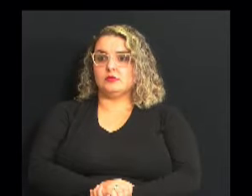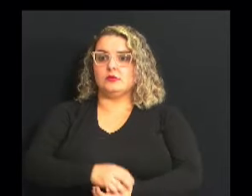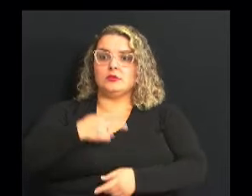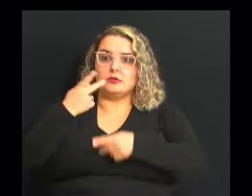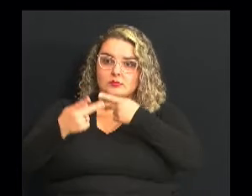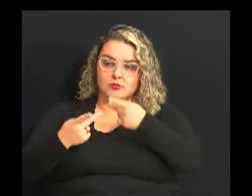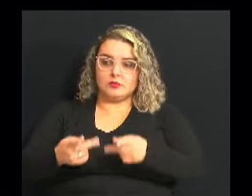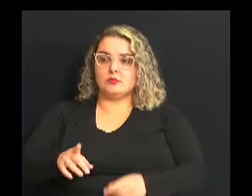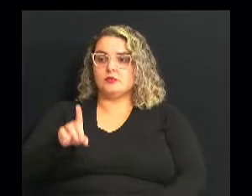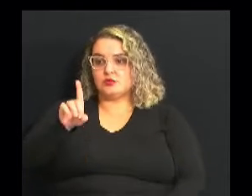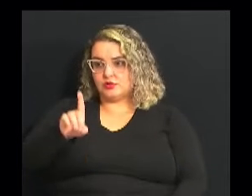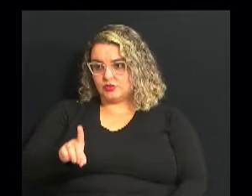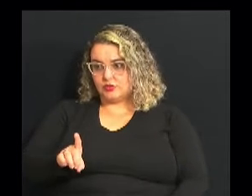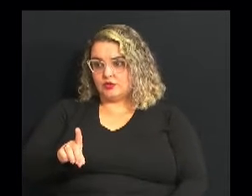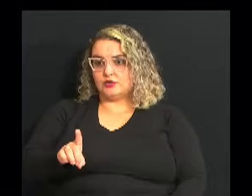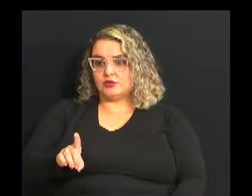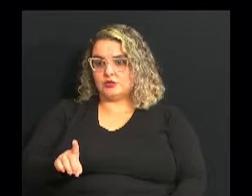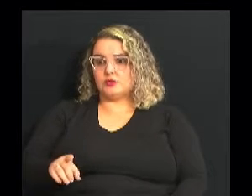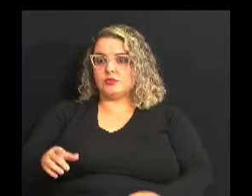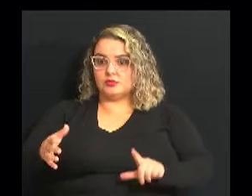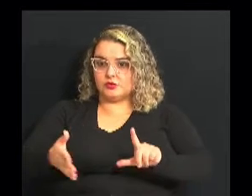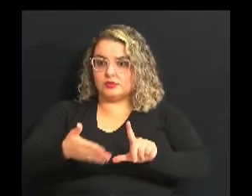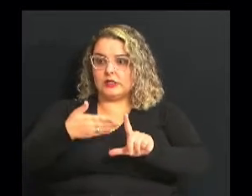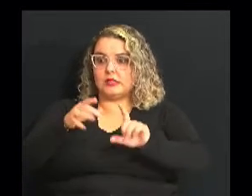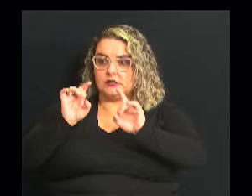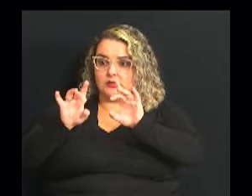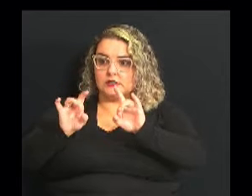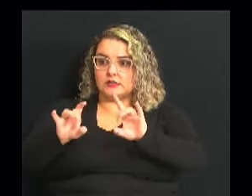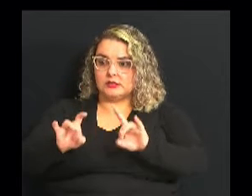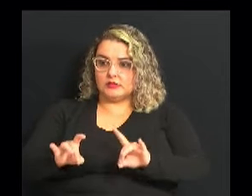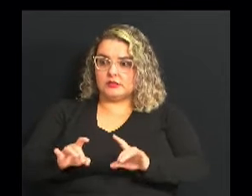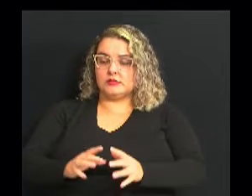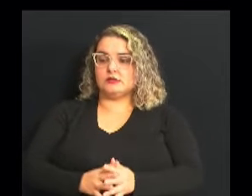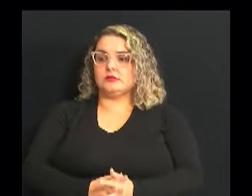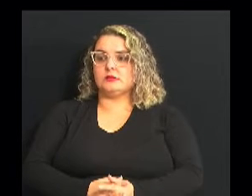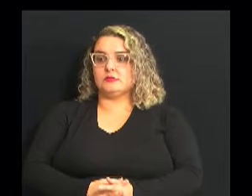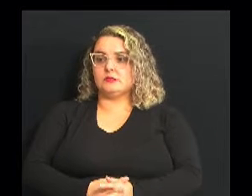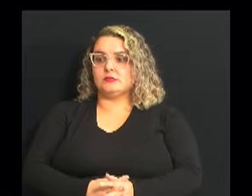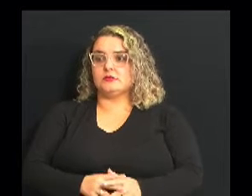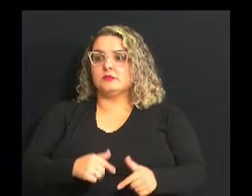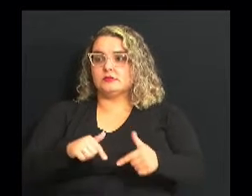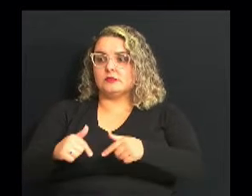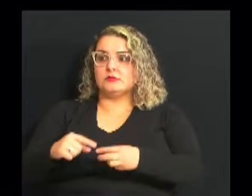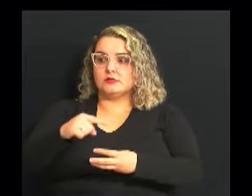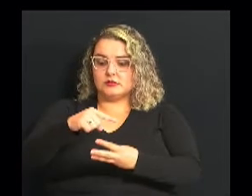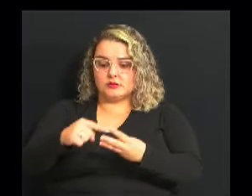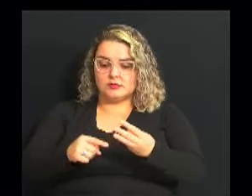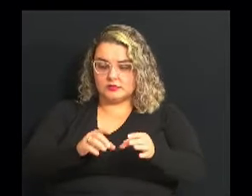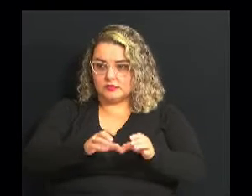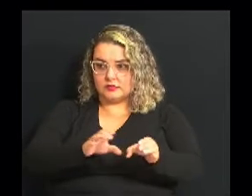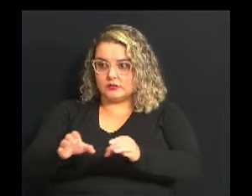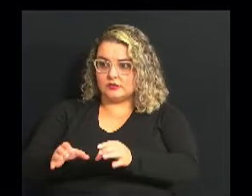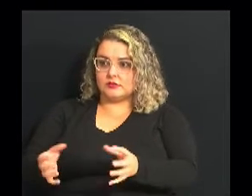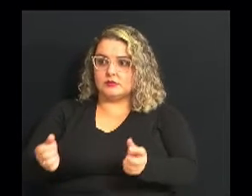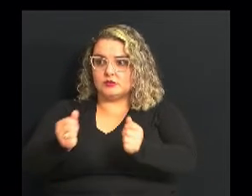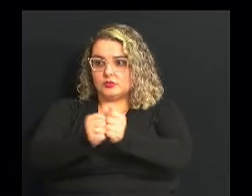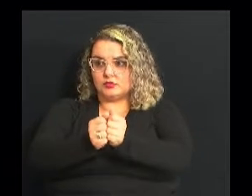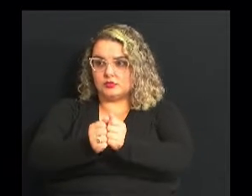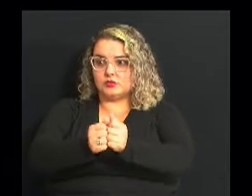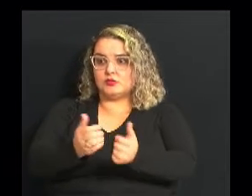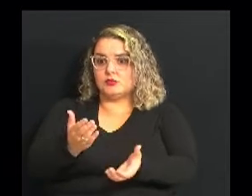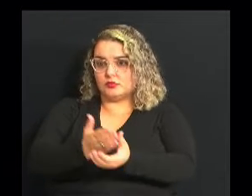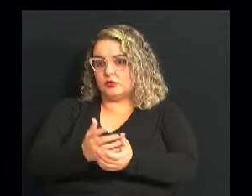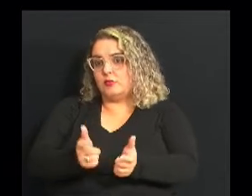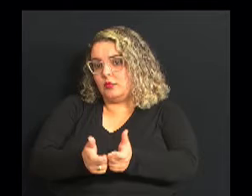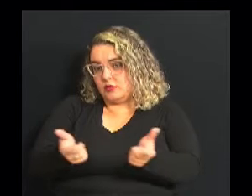como diretoria, né? Esse ponto aqui, esse slide em específico, trabalho que as 3 coordenadorias executam juntos. São processos maiores,